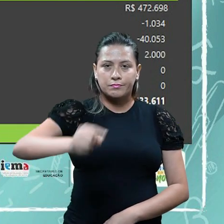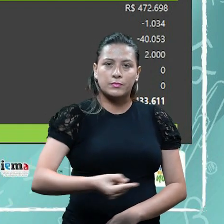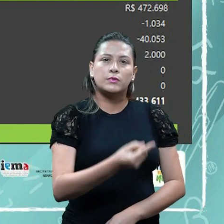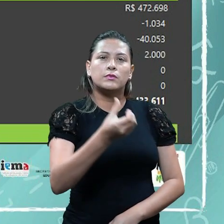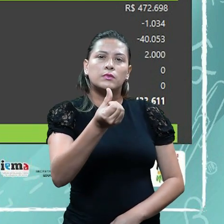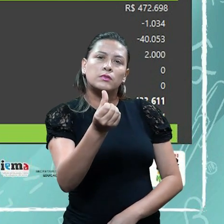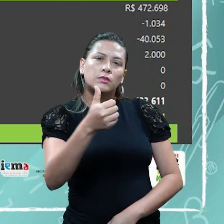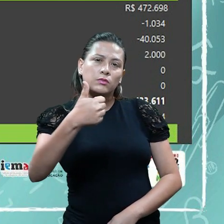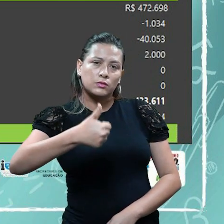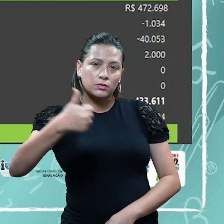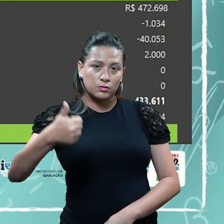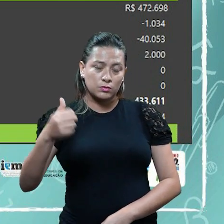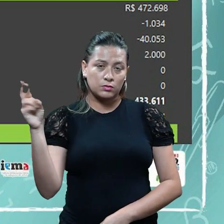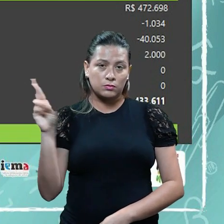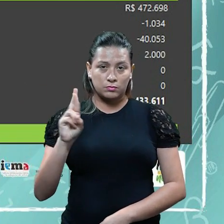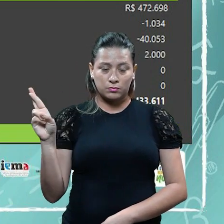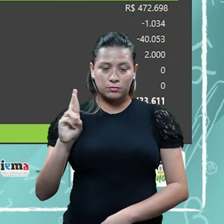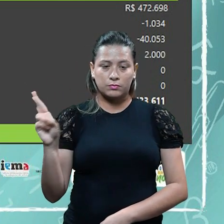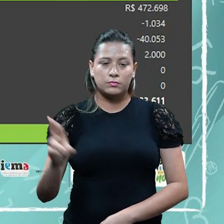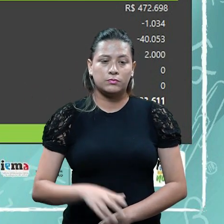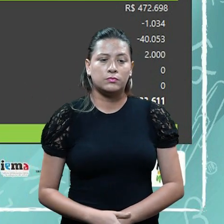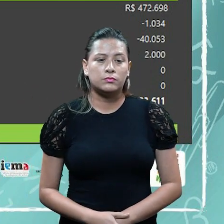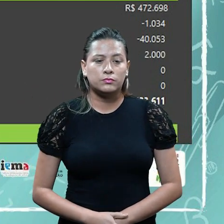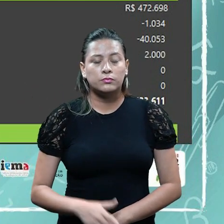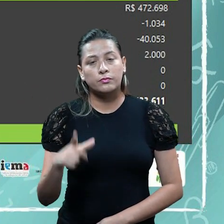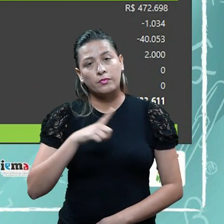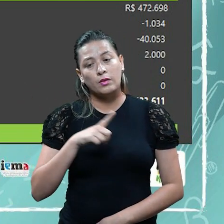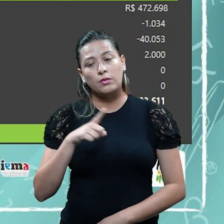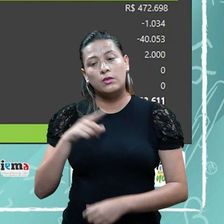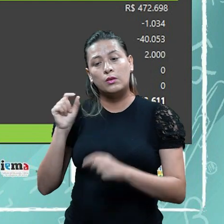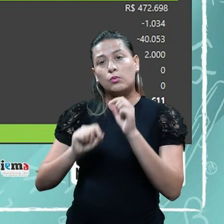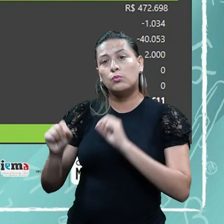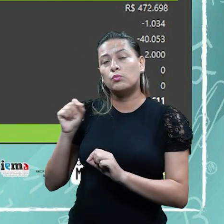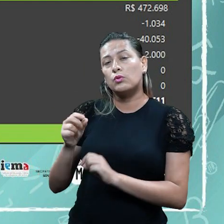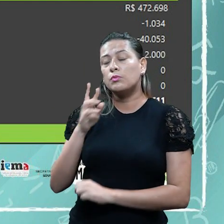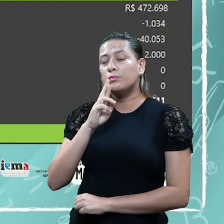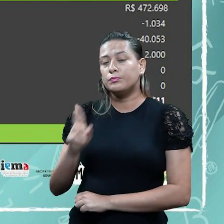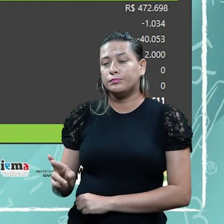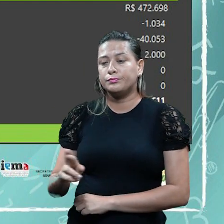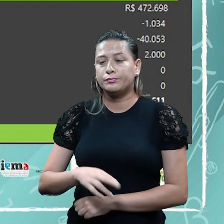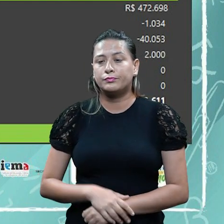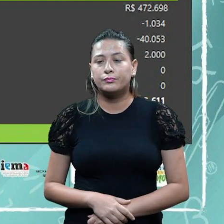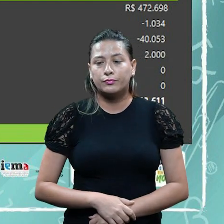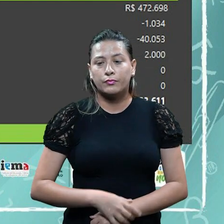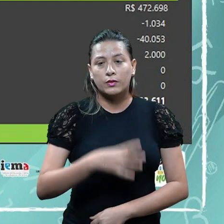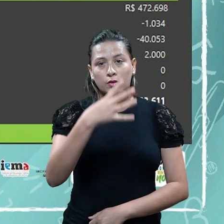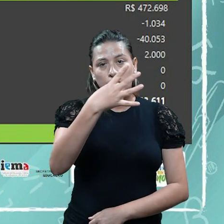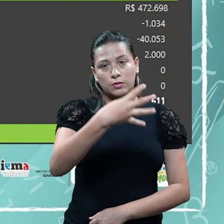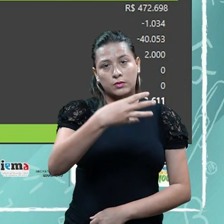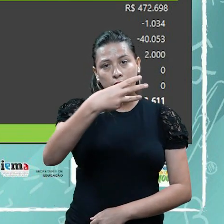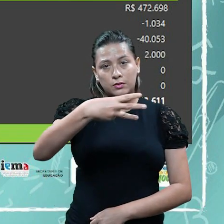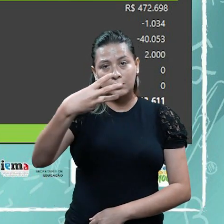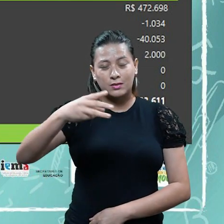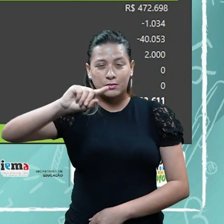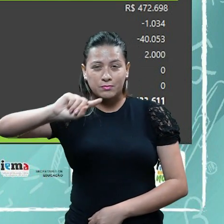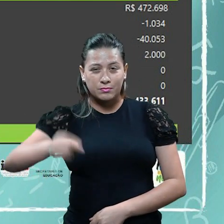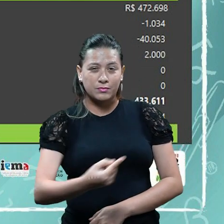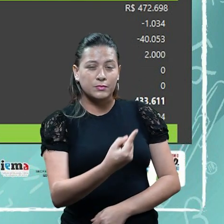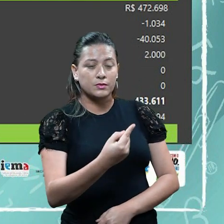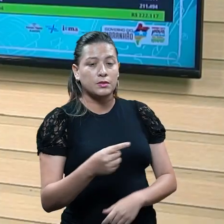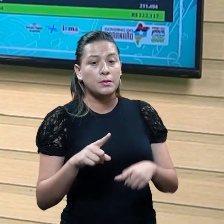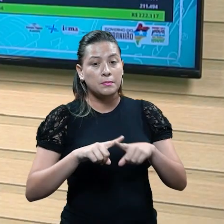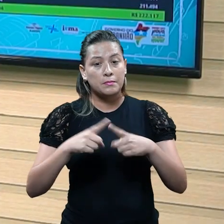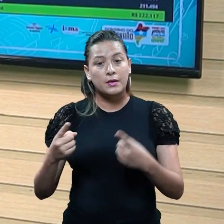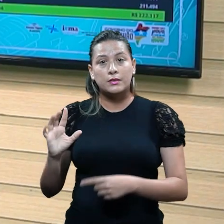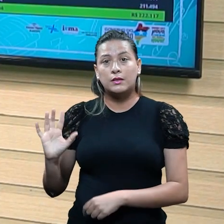433.611. Aí, vejam só, nós temos já aqui um resultado, 433 mil, só que também